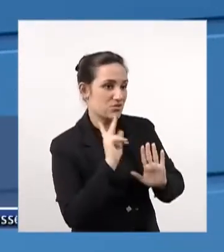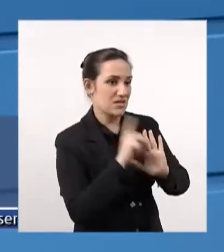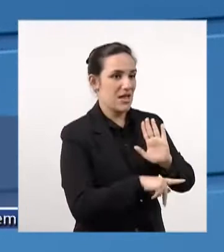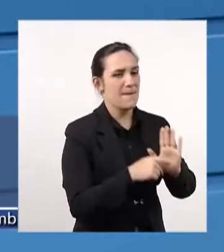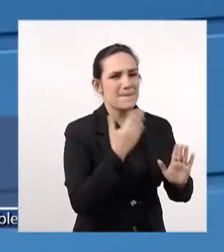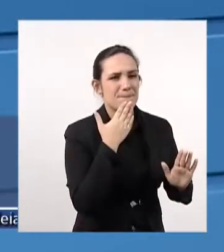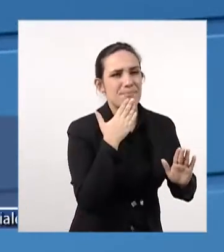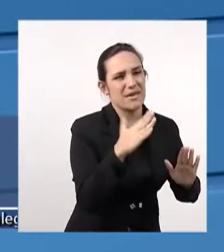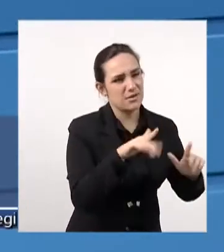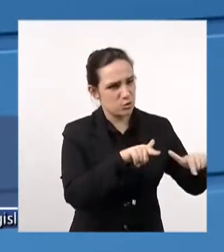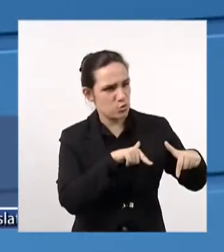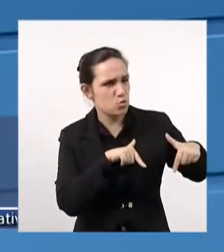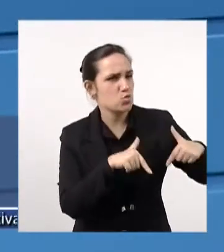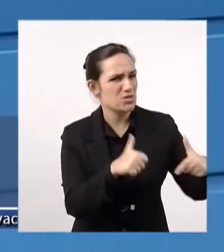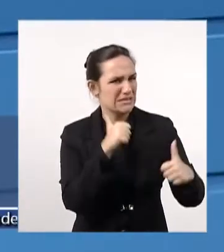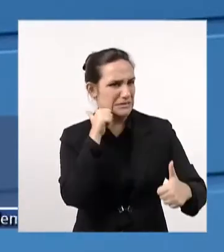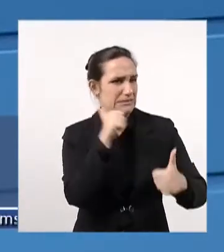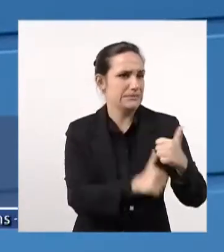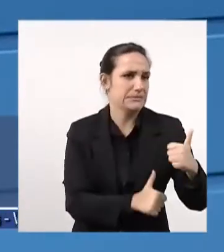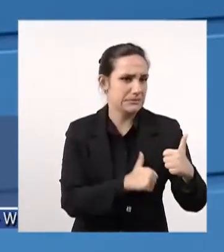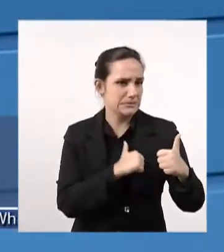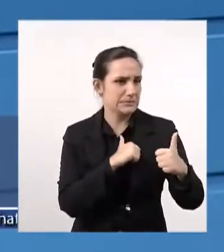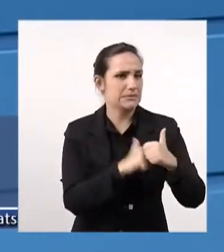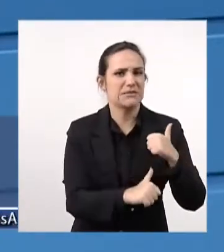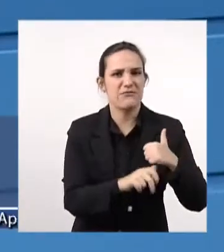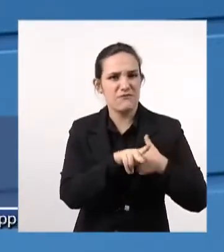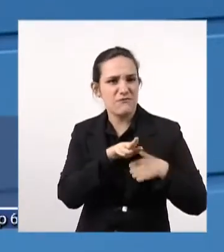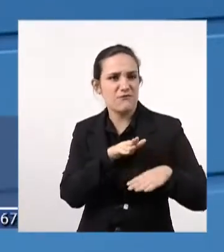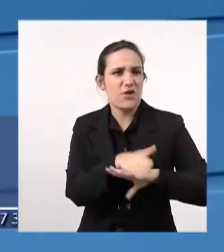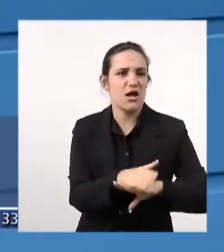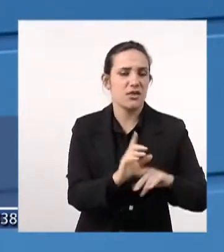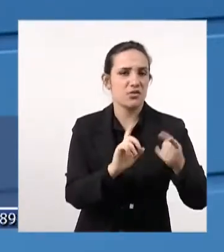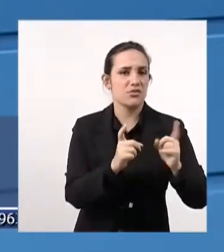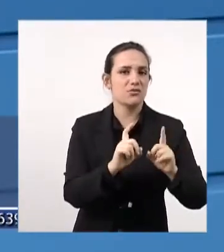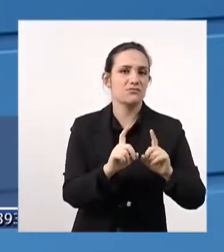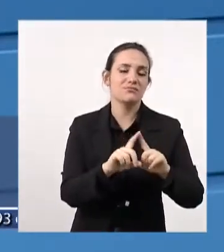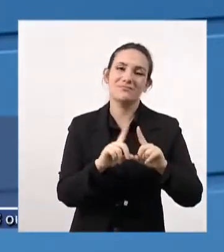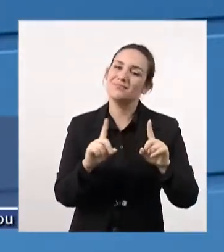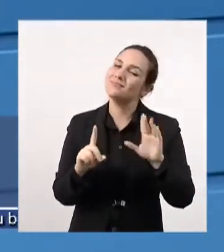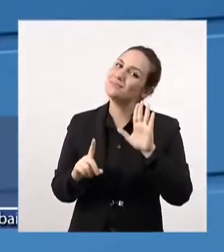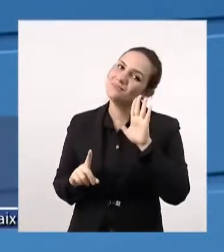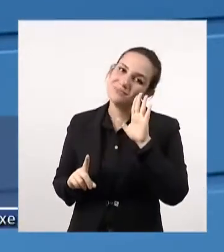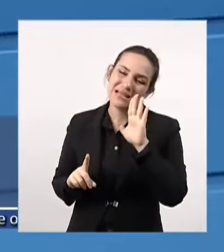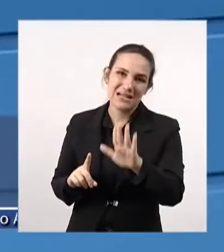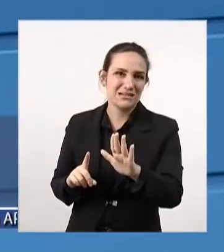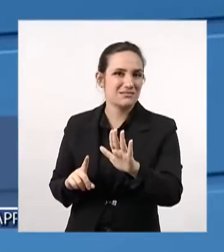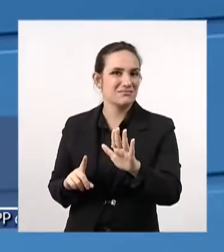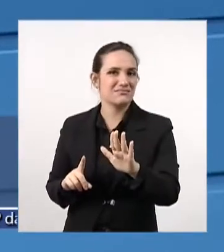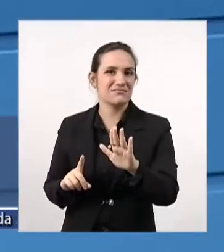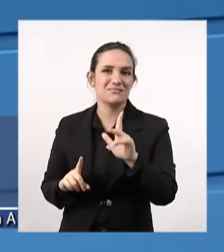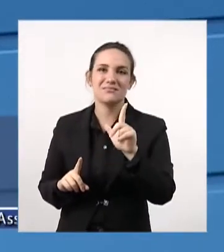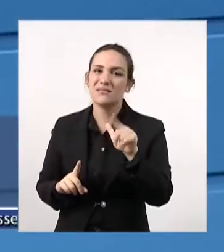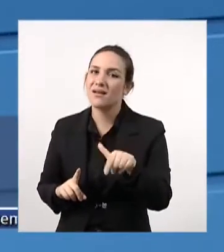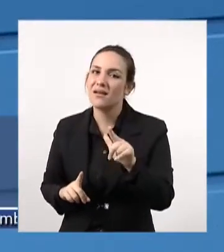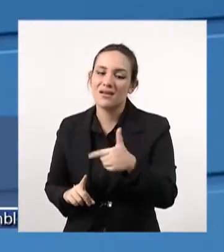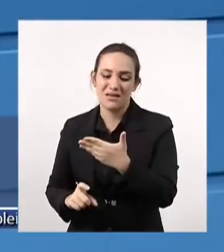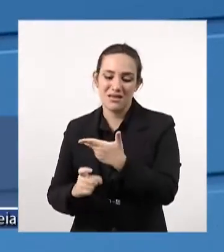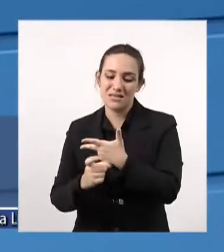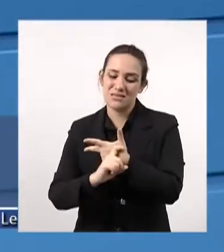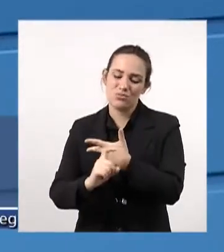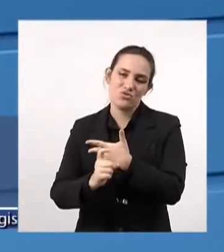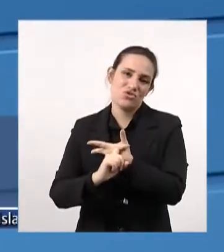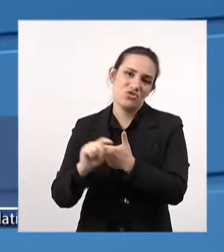ele briga, ele representa nas reuniões, mas, na verdade, o poder de executar, o próprio nome já diz,